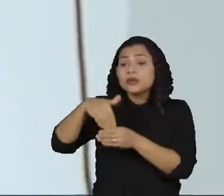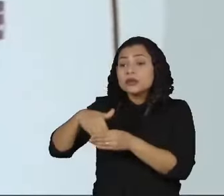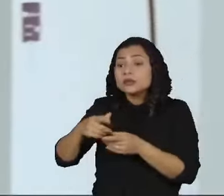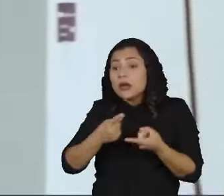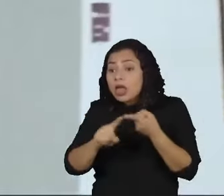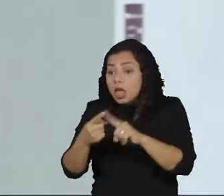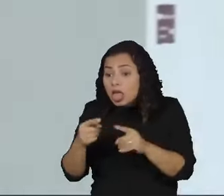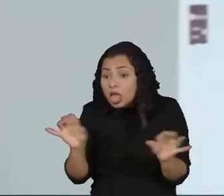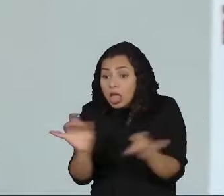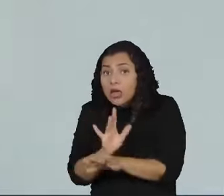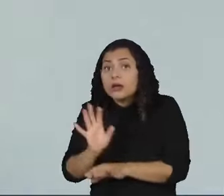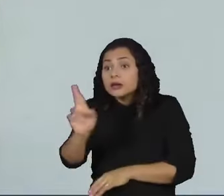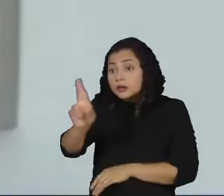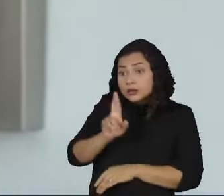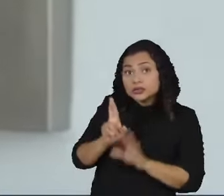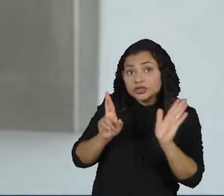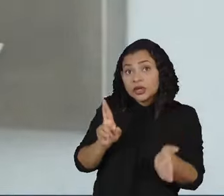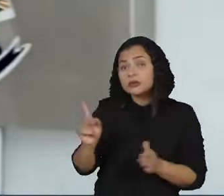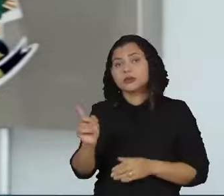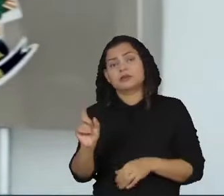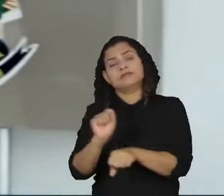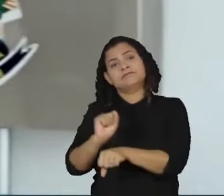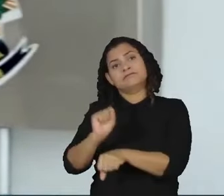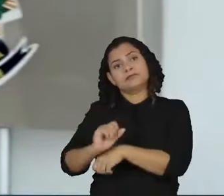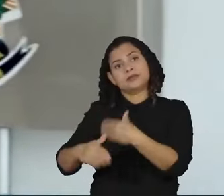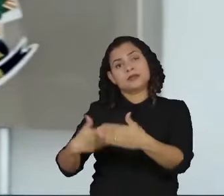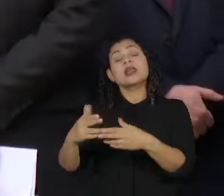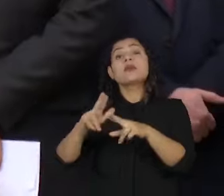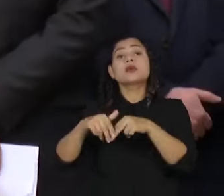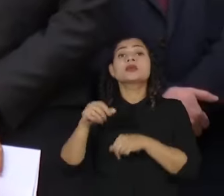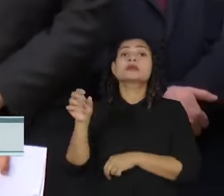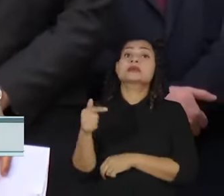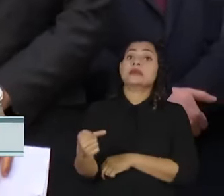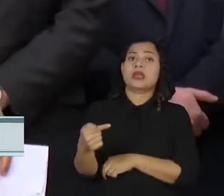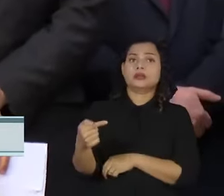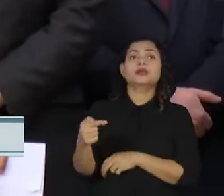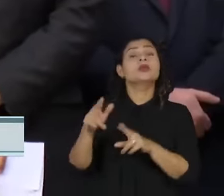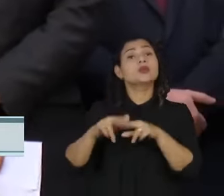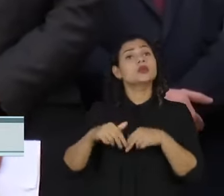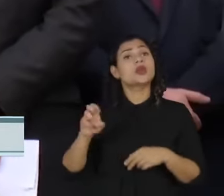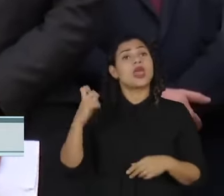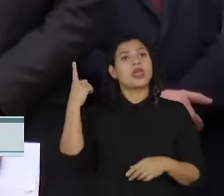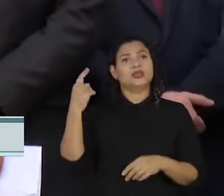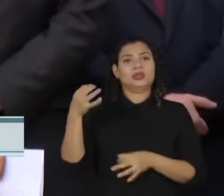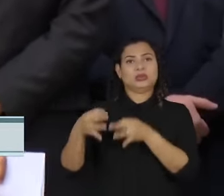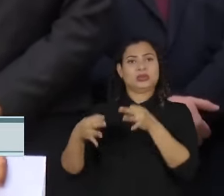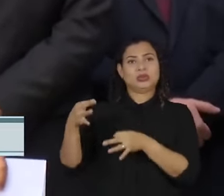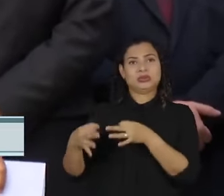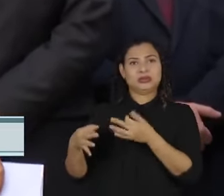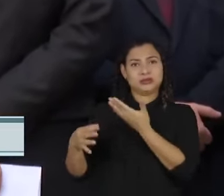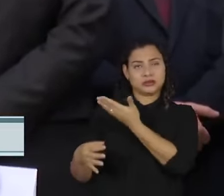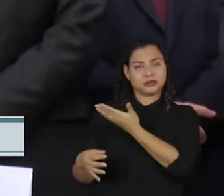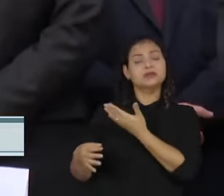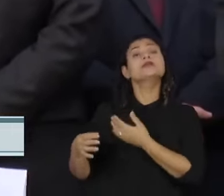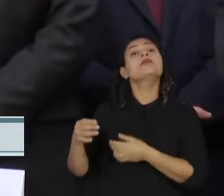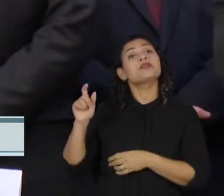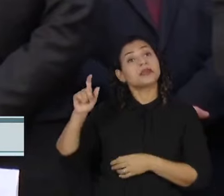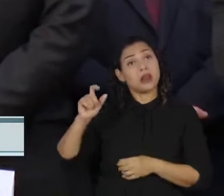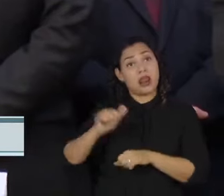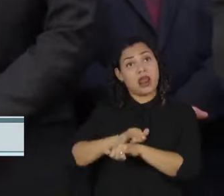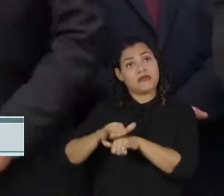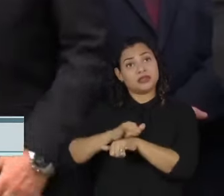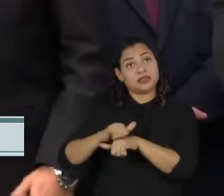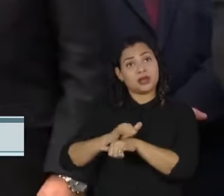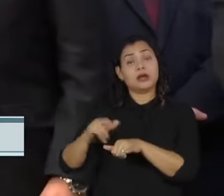da corte sete magistrados vão se posicionar sobre a questão o ex-juiz da lava-jato é usado de abuso de poder econômico